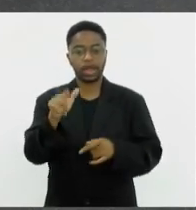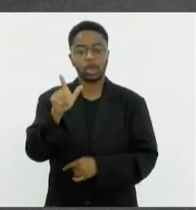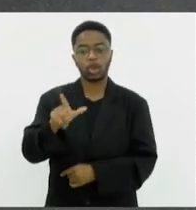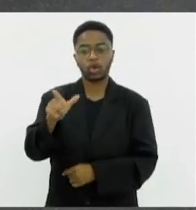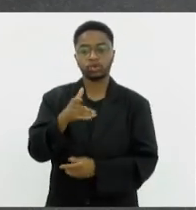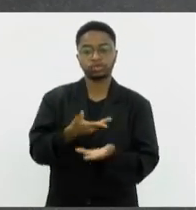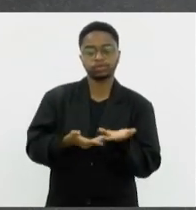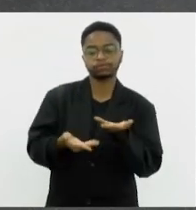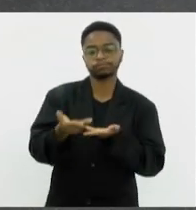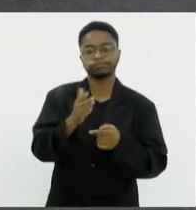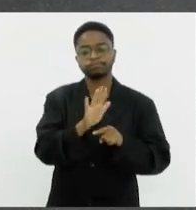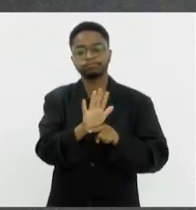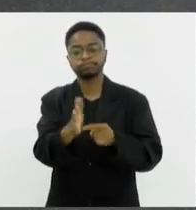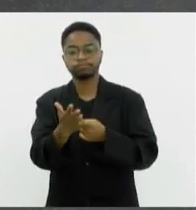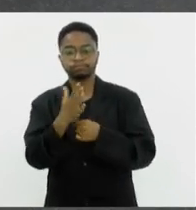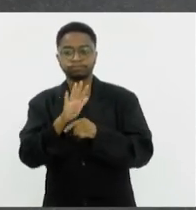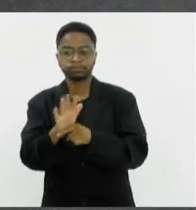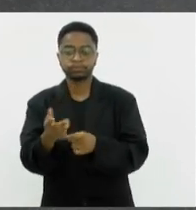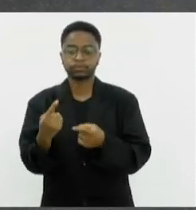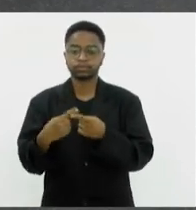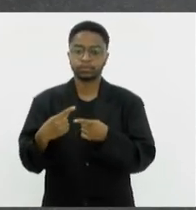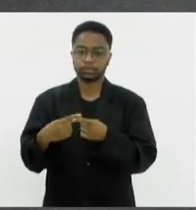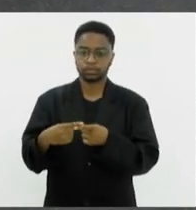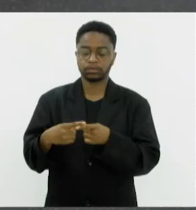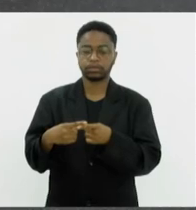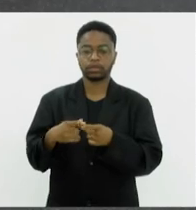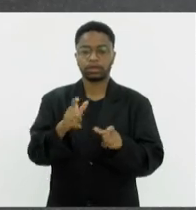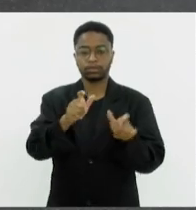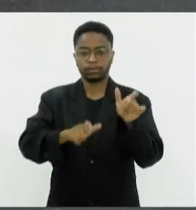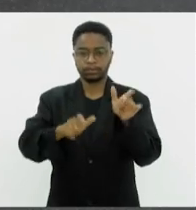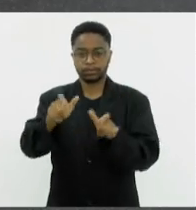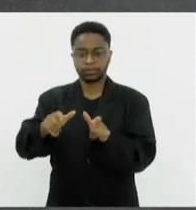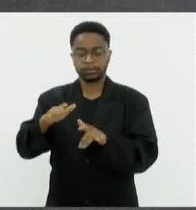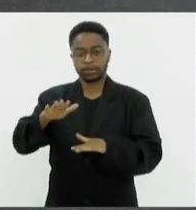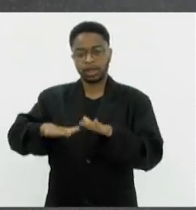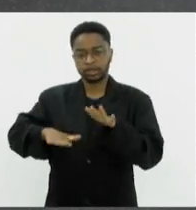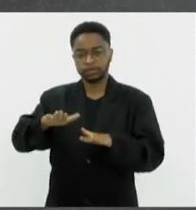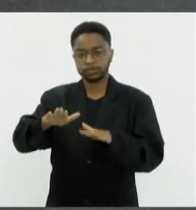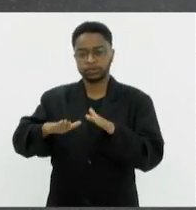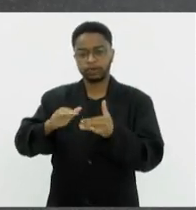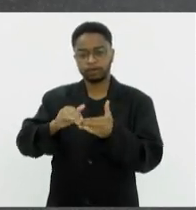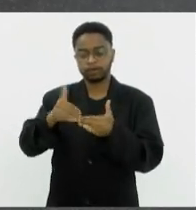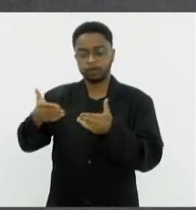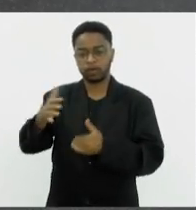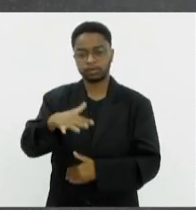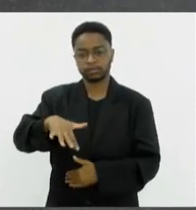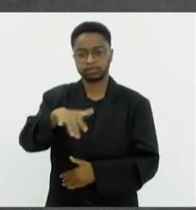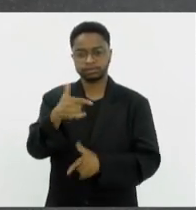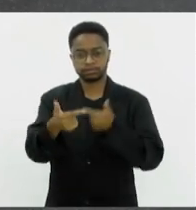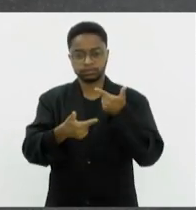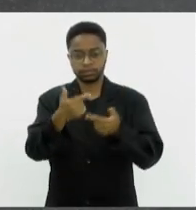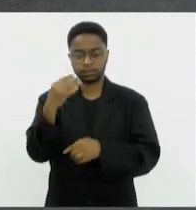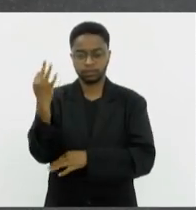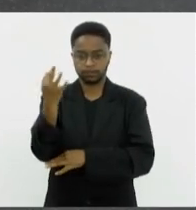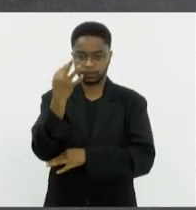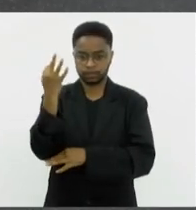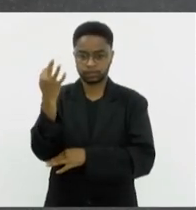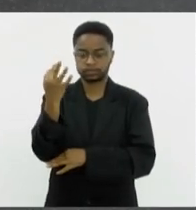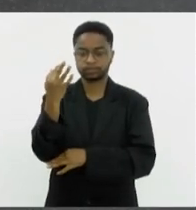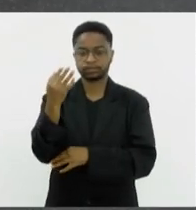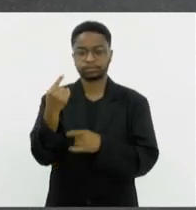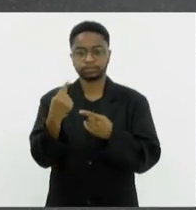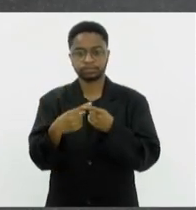que garanta aqueles e aquelas que muitas vezes estão fora de um mercado de trabalho formal, que